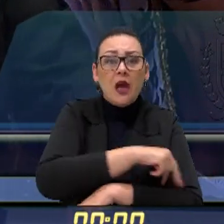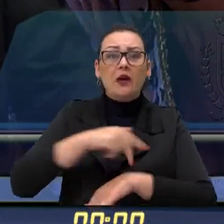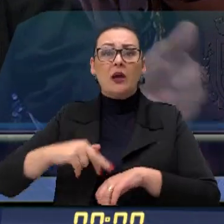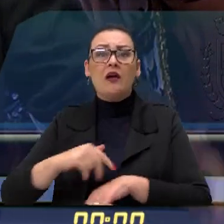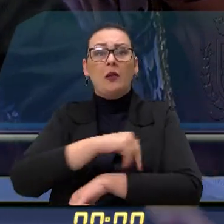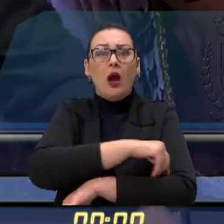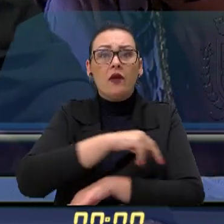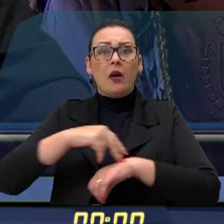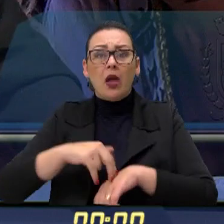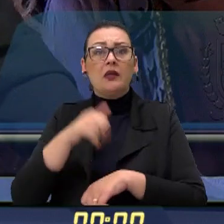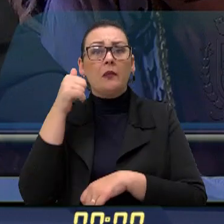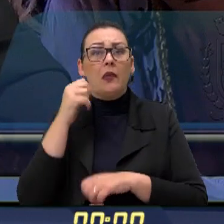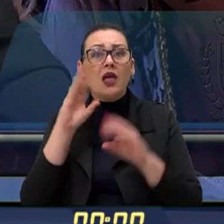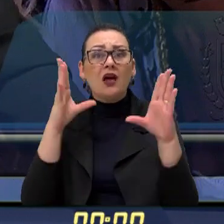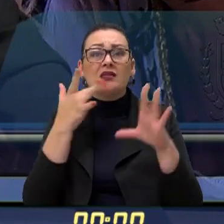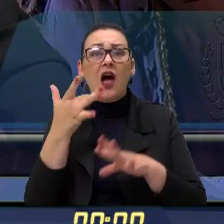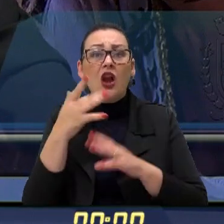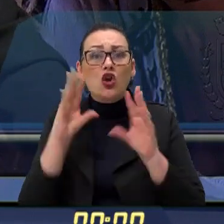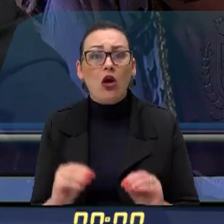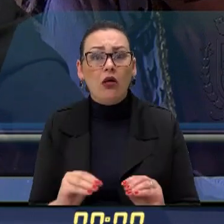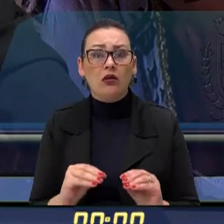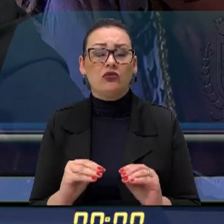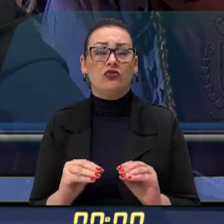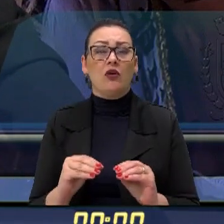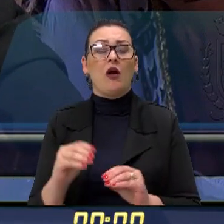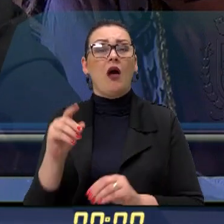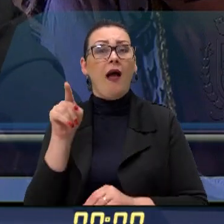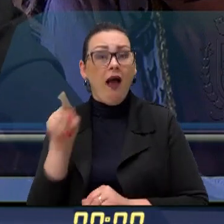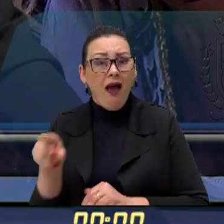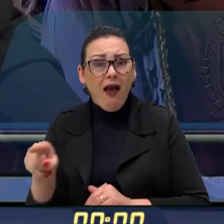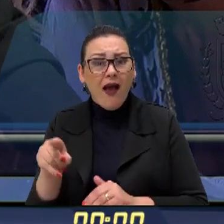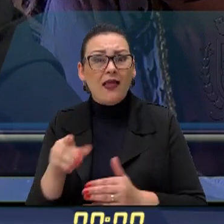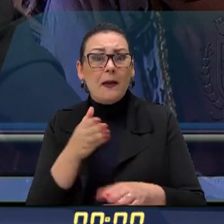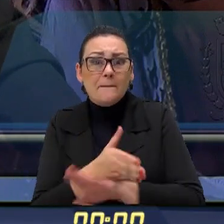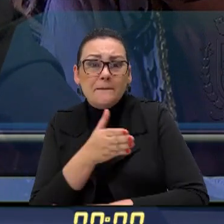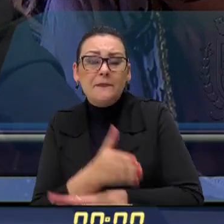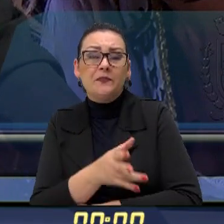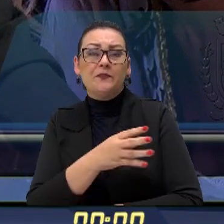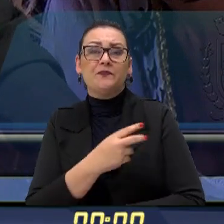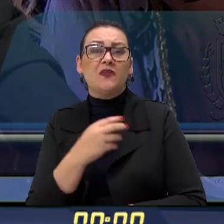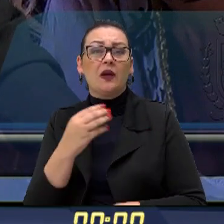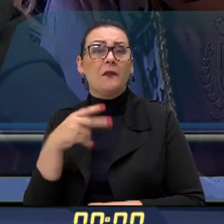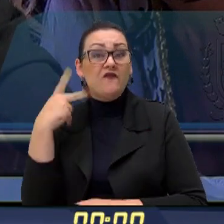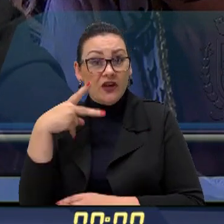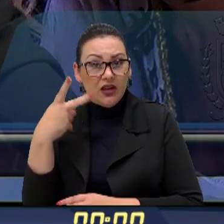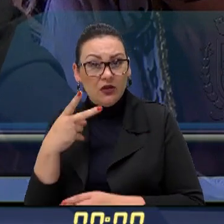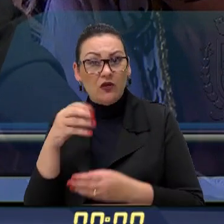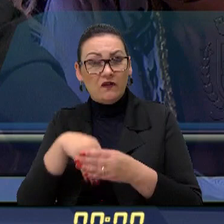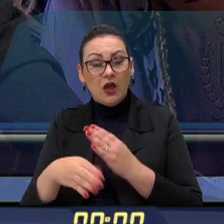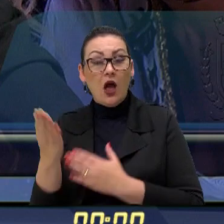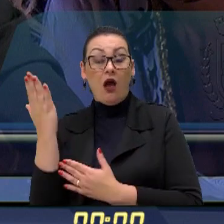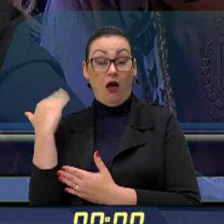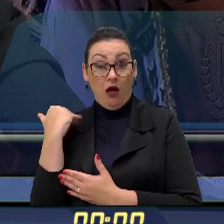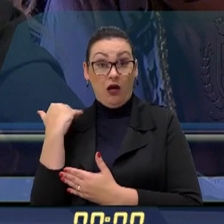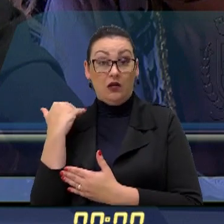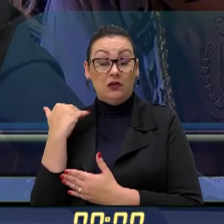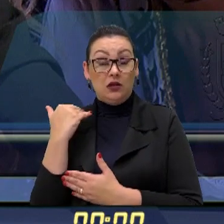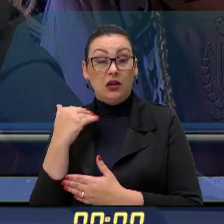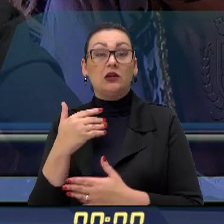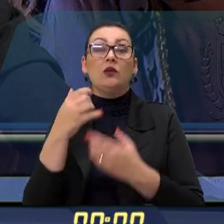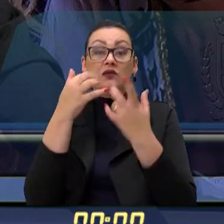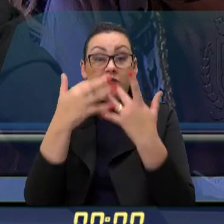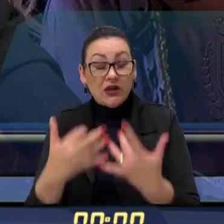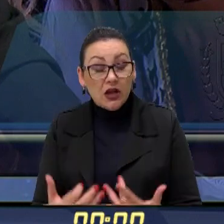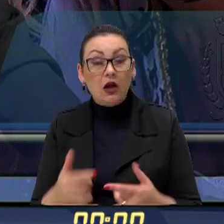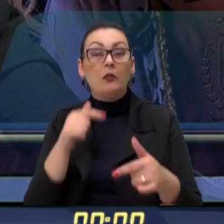manhã, de tarde e de noite. Ela havia concorrido à vereadora na eleição anterior. Argumentamos